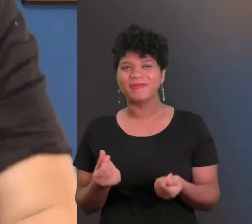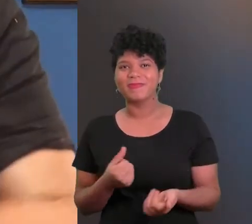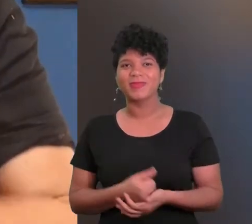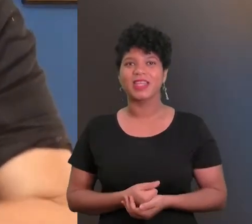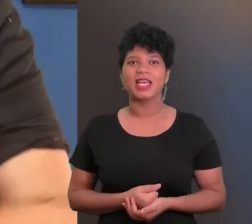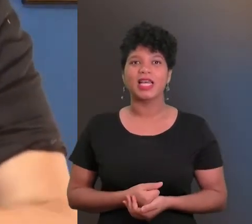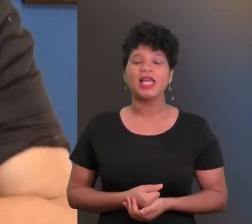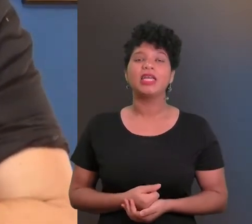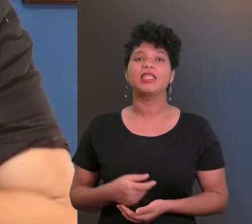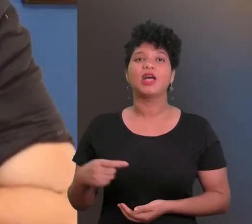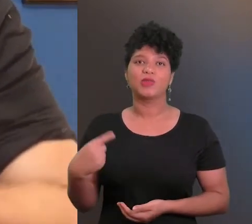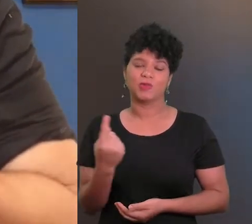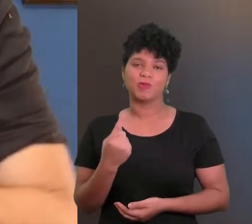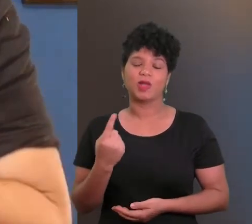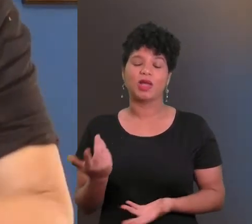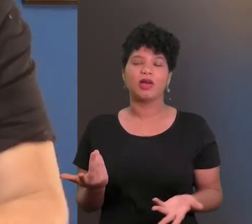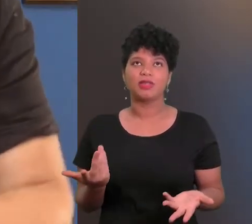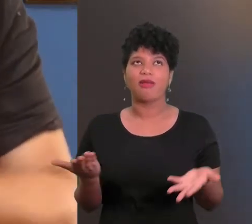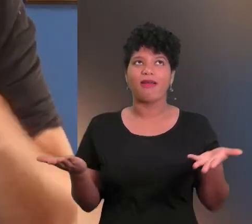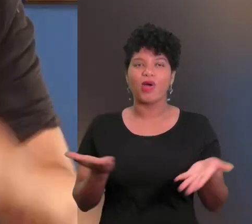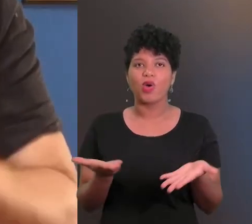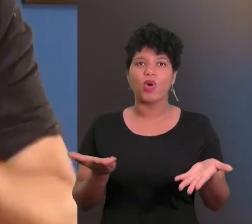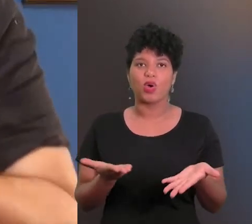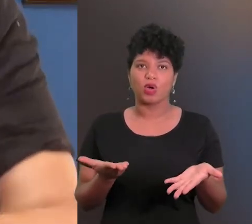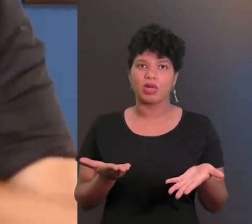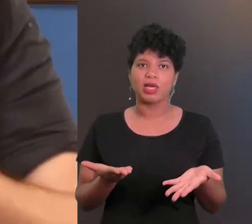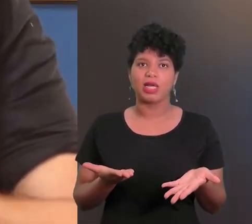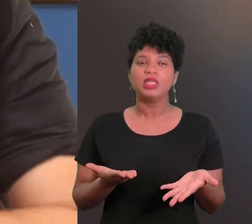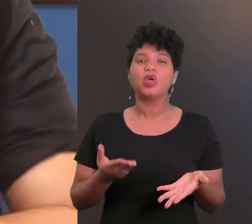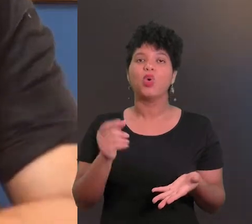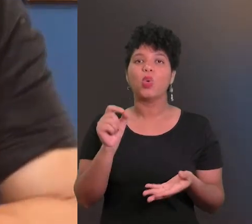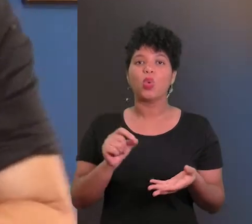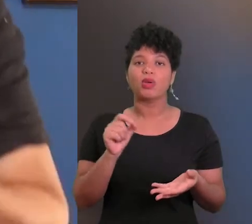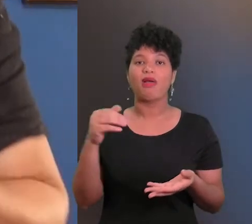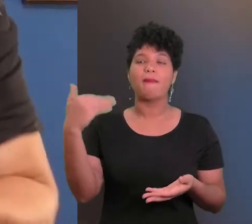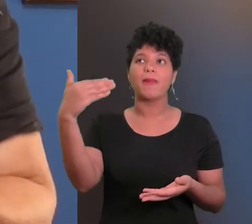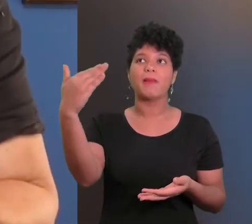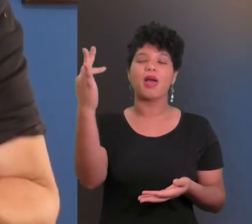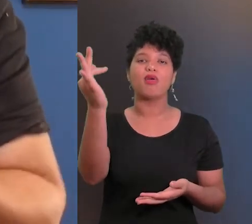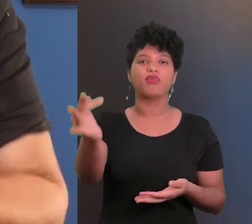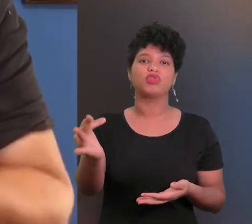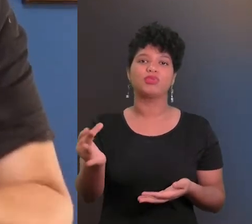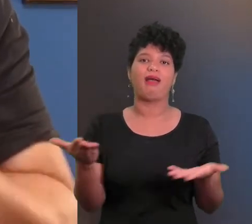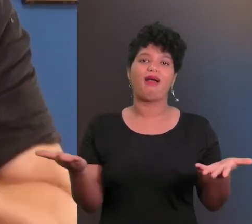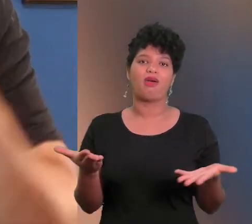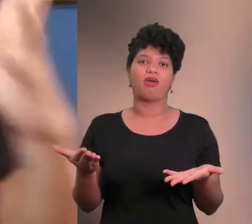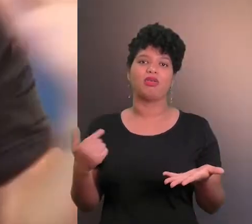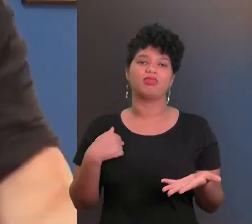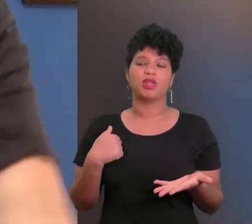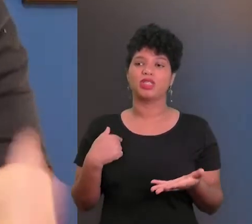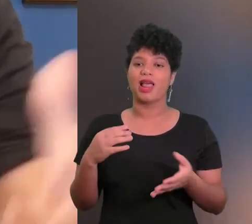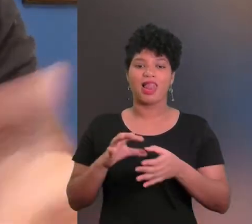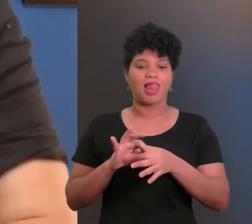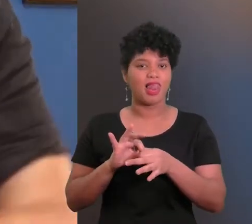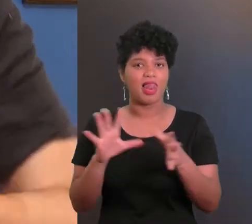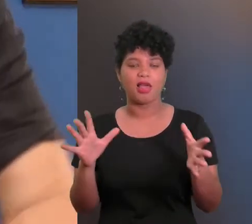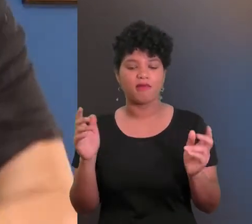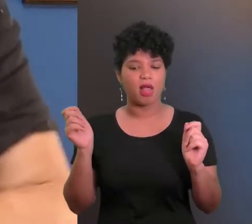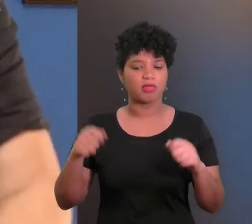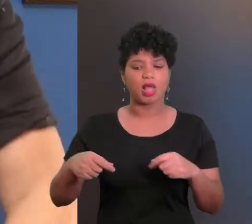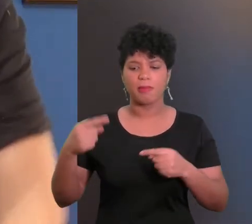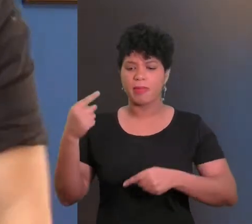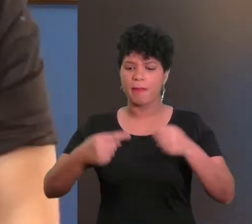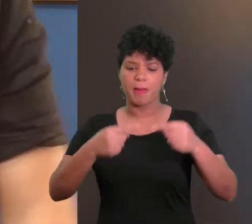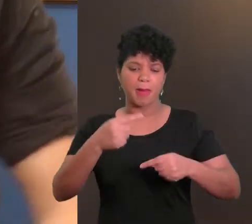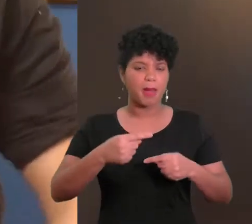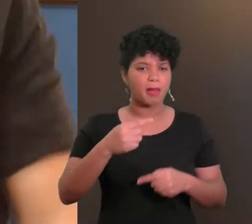as pautas que a gente aborda, né, no presente definem a sociedade que a gente quer para o futuro. Nunca foi tão abertamente debatidas as questões